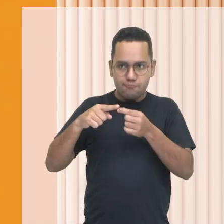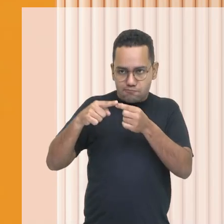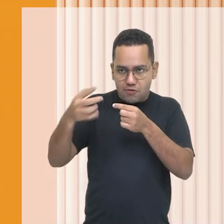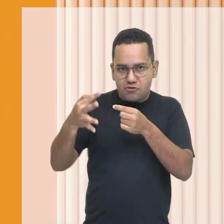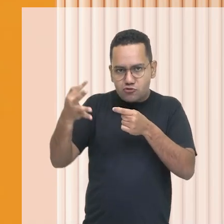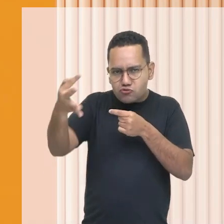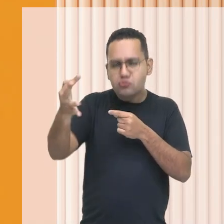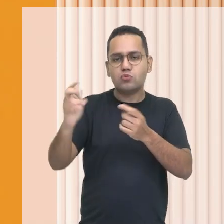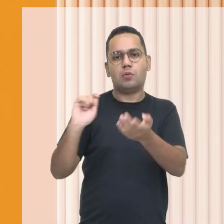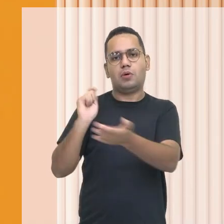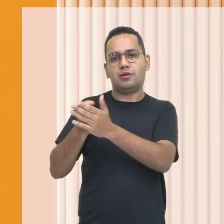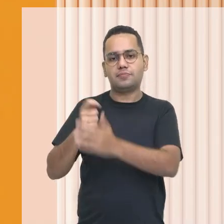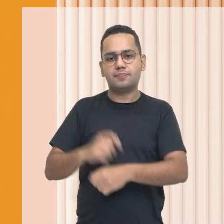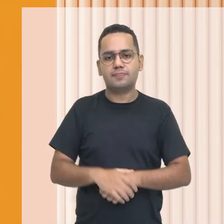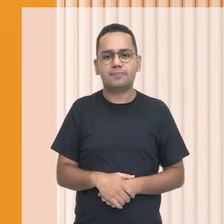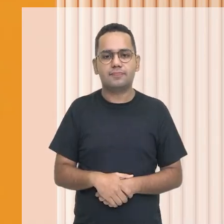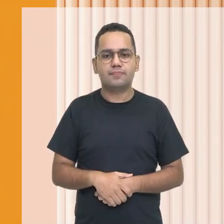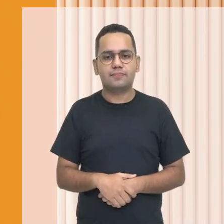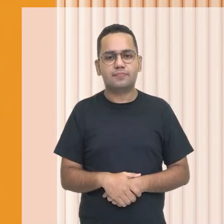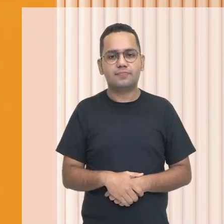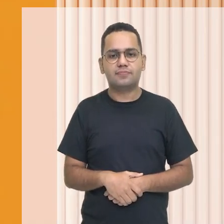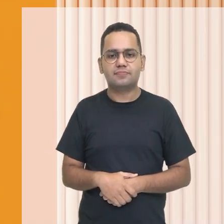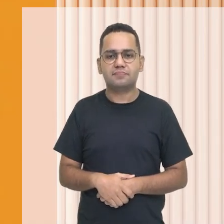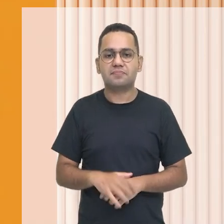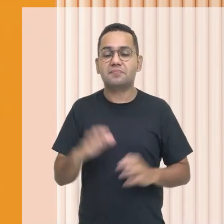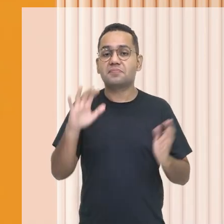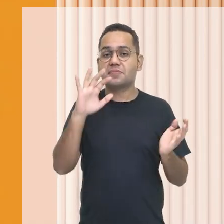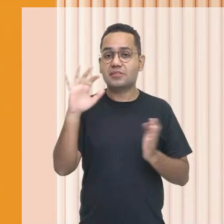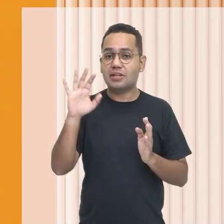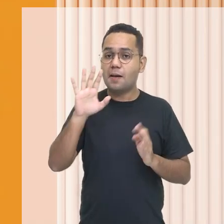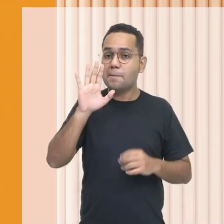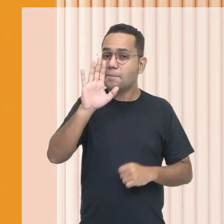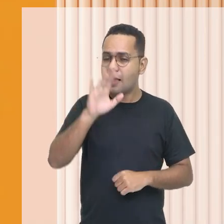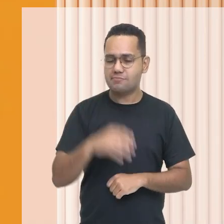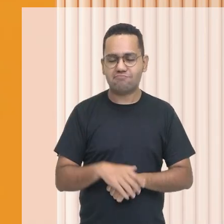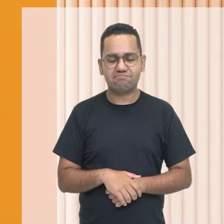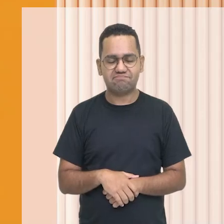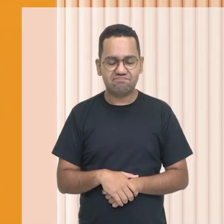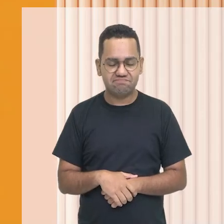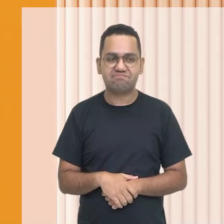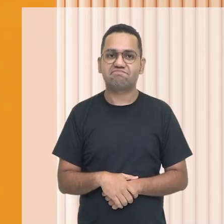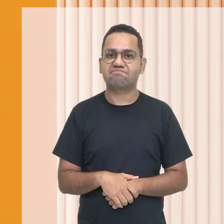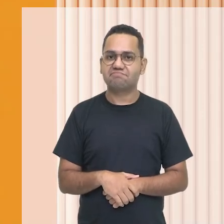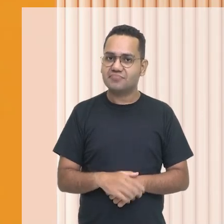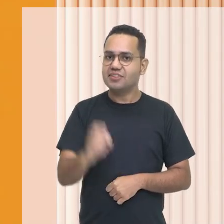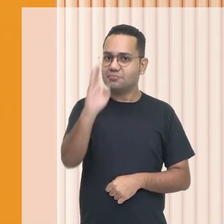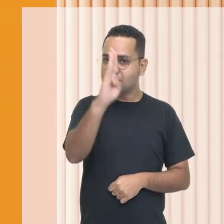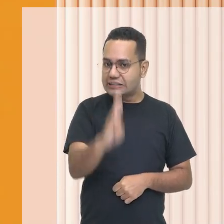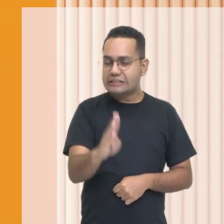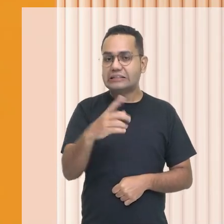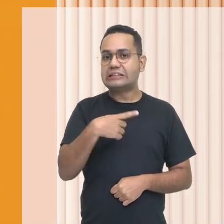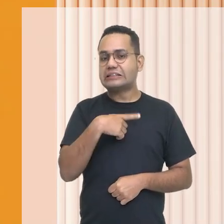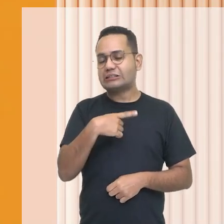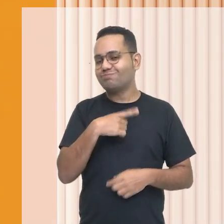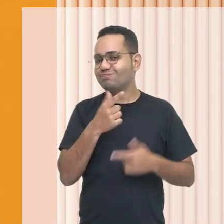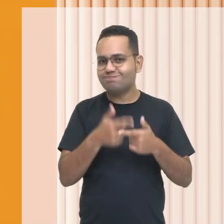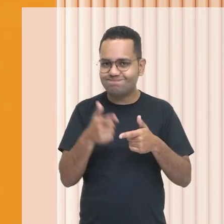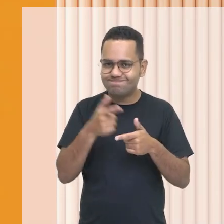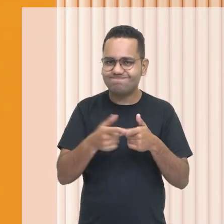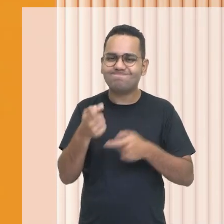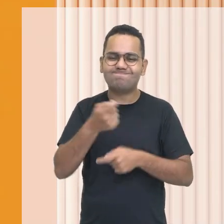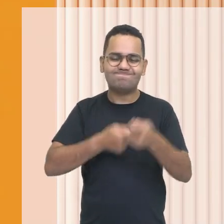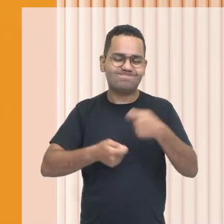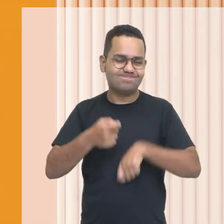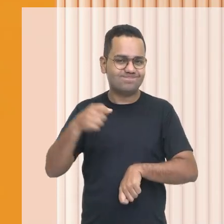Brasil adentrará em um período muito complexo economicamente. Então você vai,